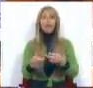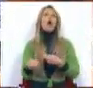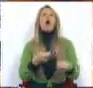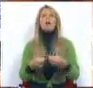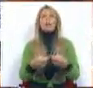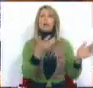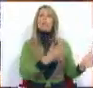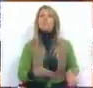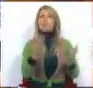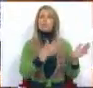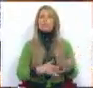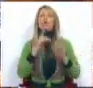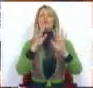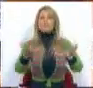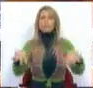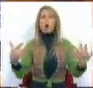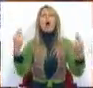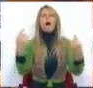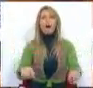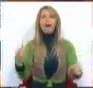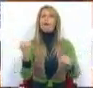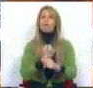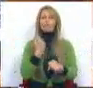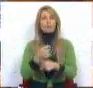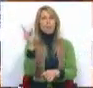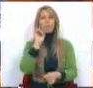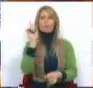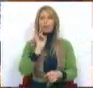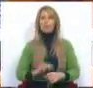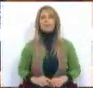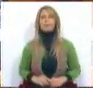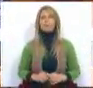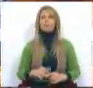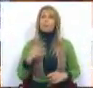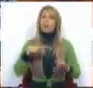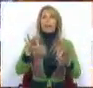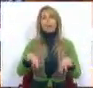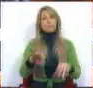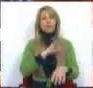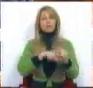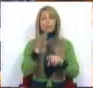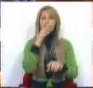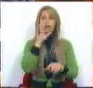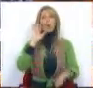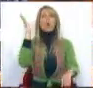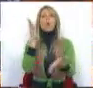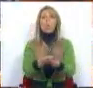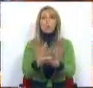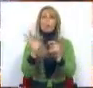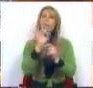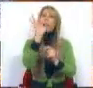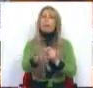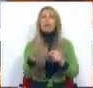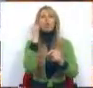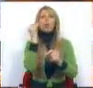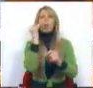organizações de produtores possam ter um papel importante. que determinasse. O último elemento, o fracionamento da terra.